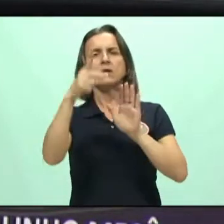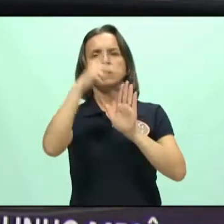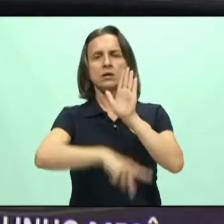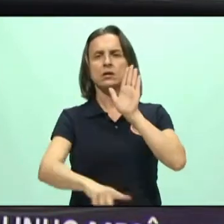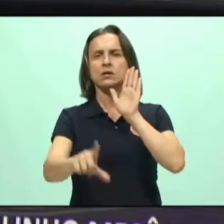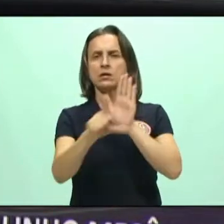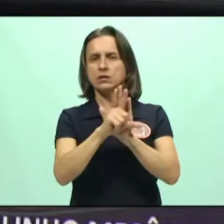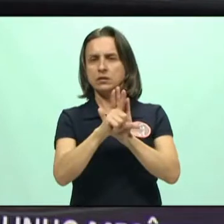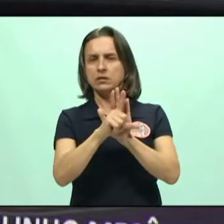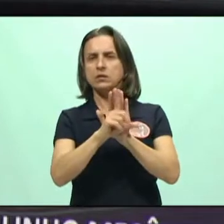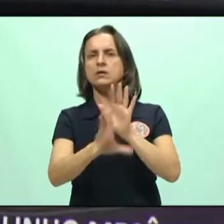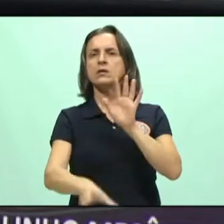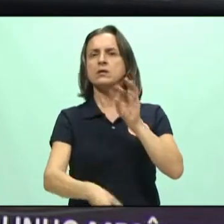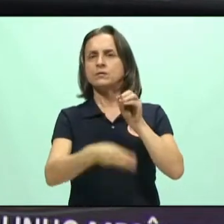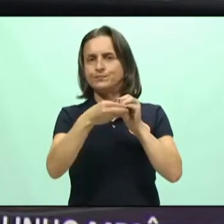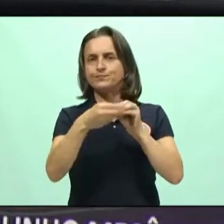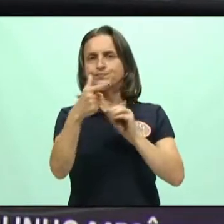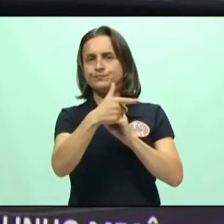21/19